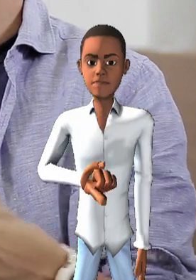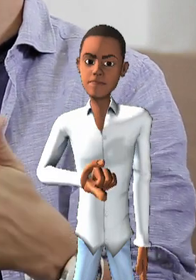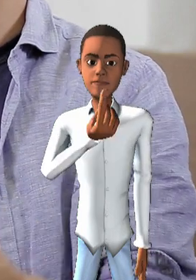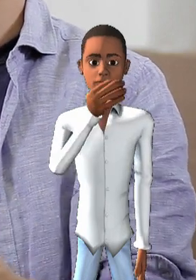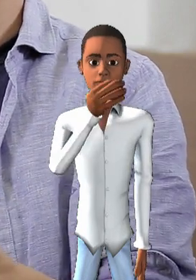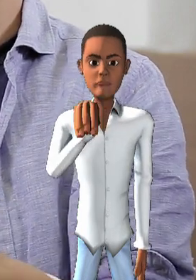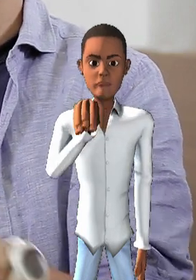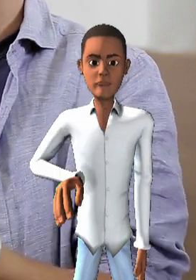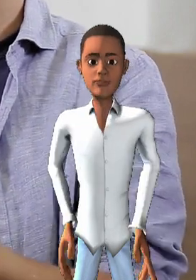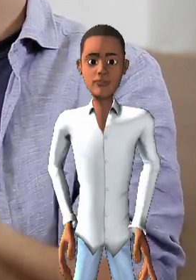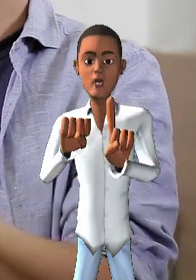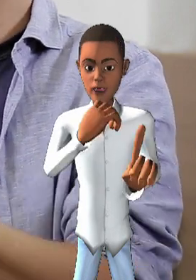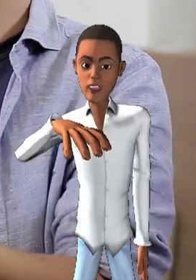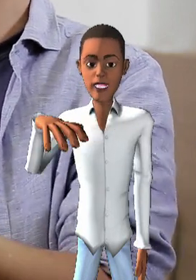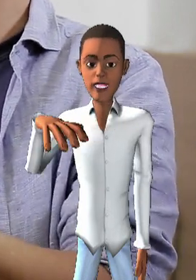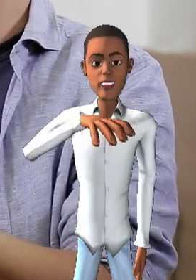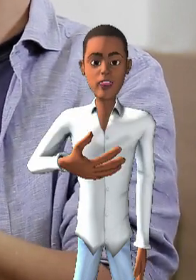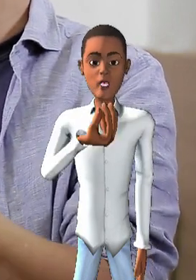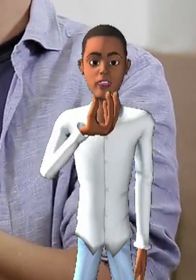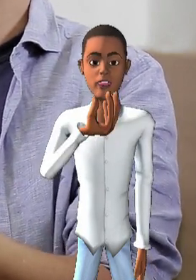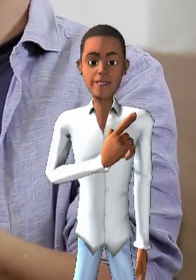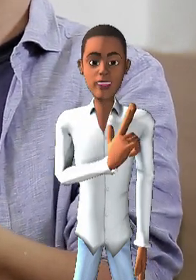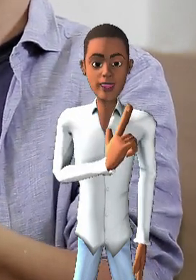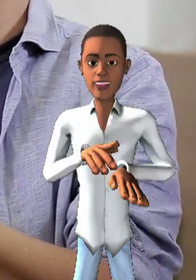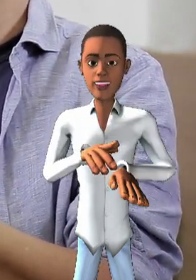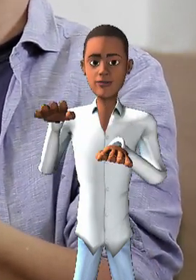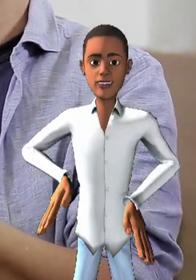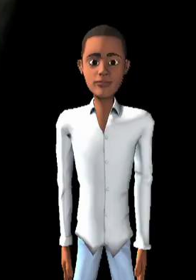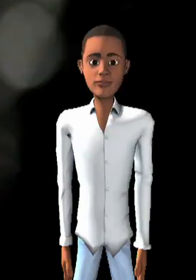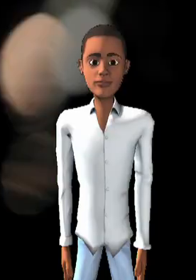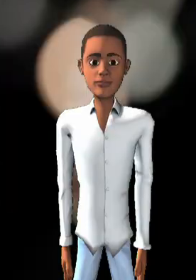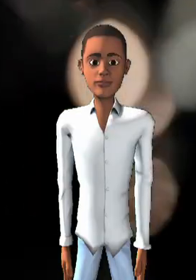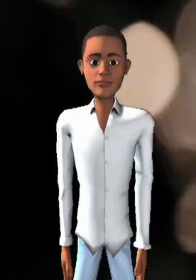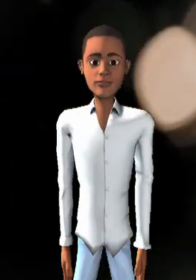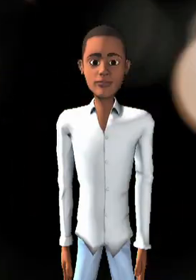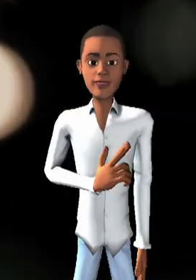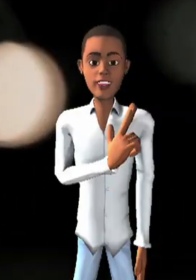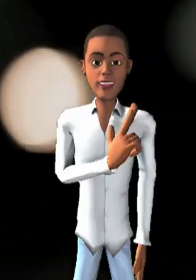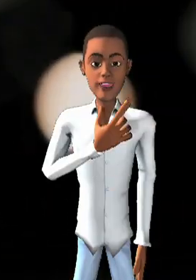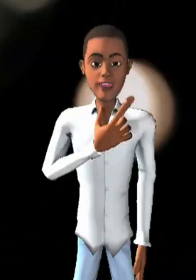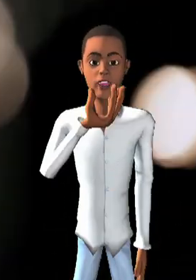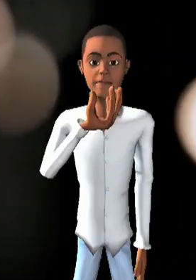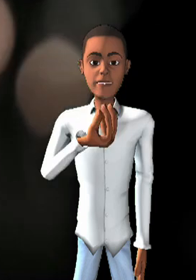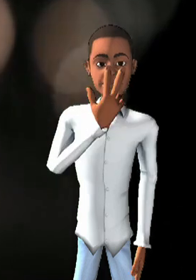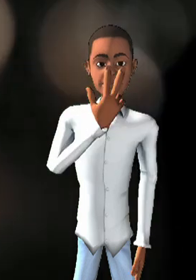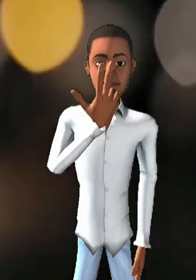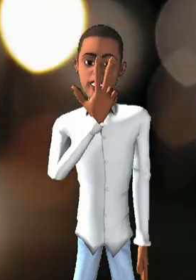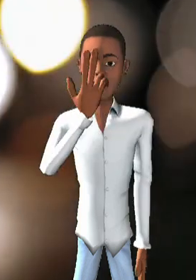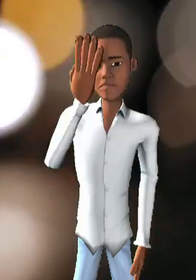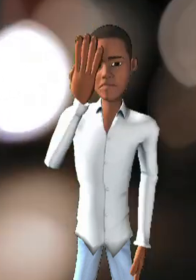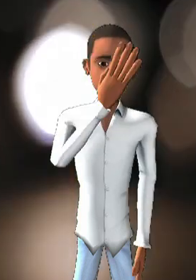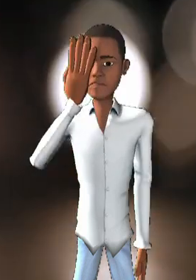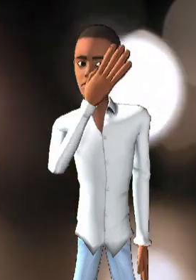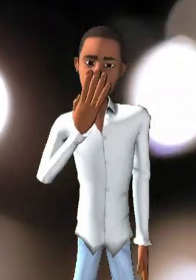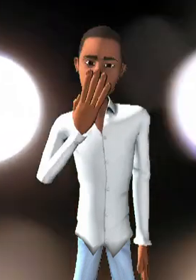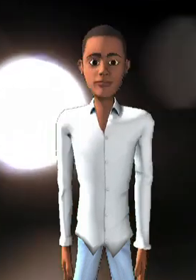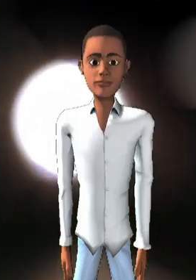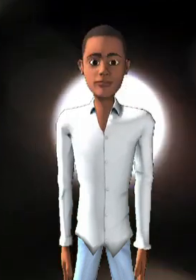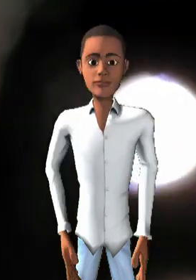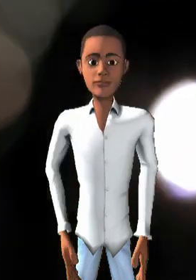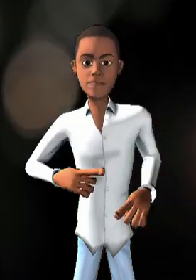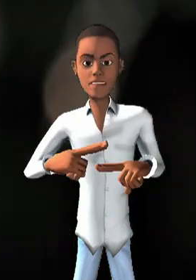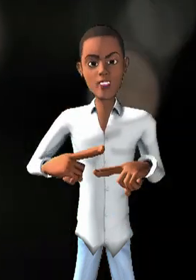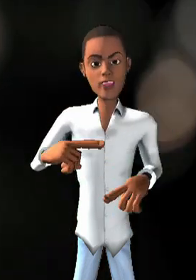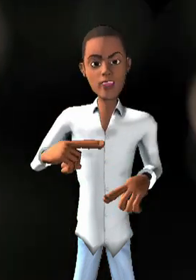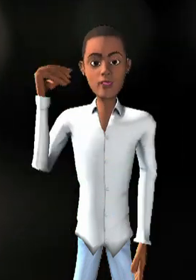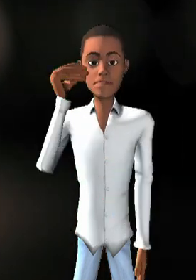gente desconsiderar que ser homem na nossa sociedade tem privilégio. A grande questão do homem cego